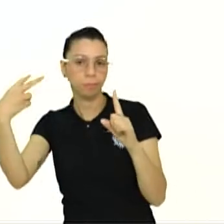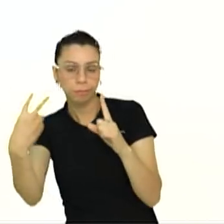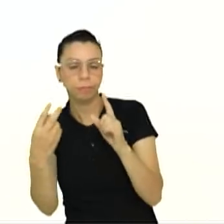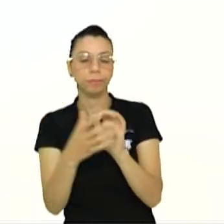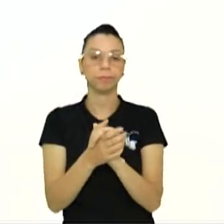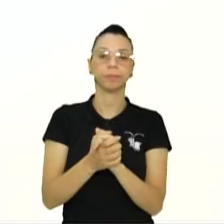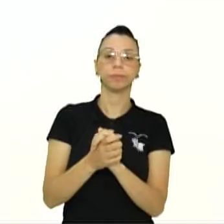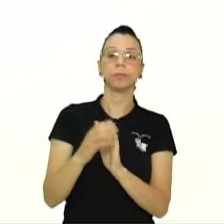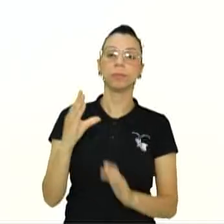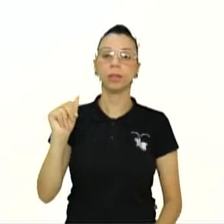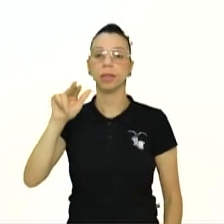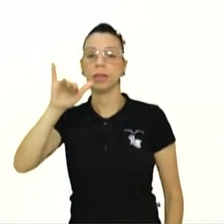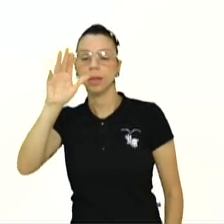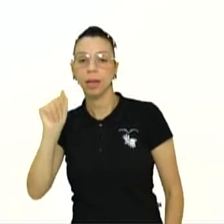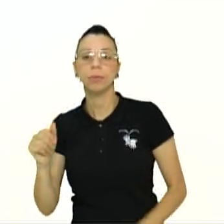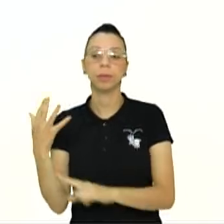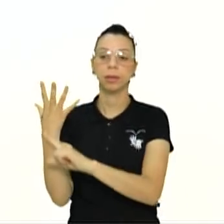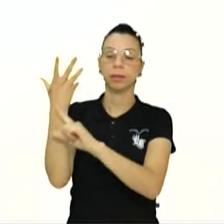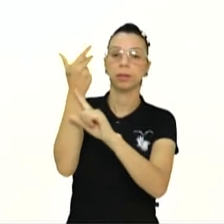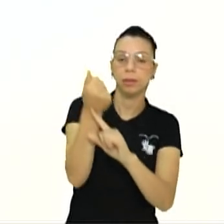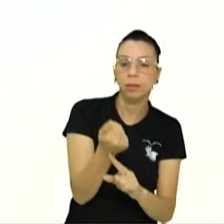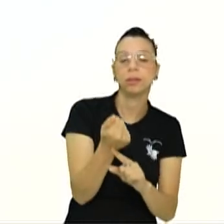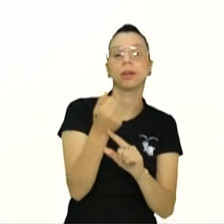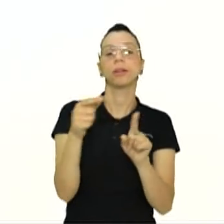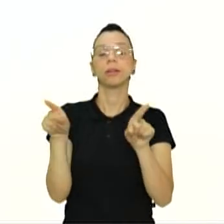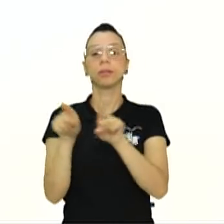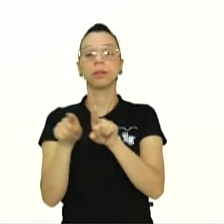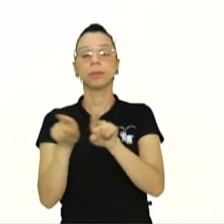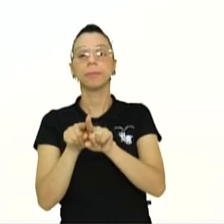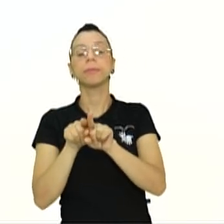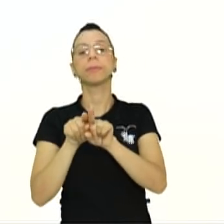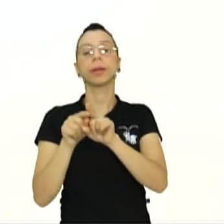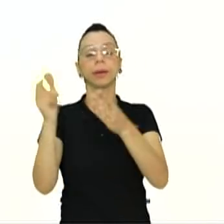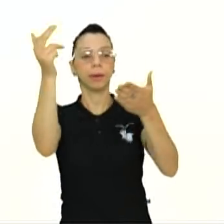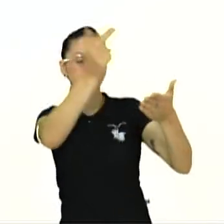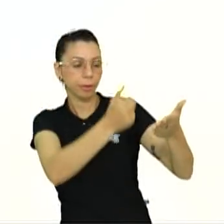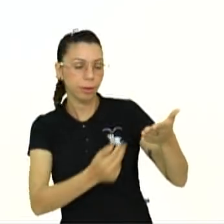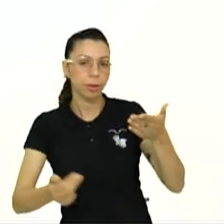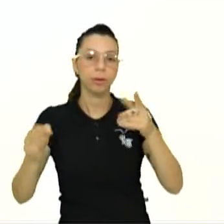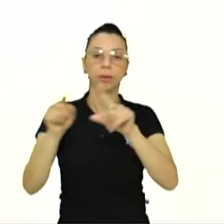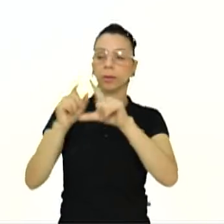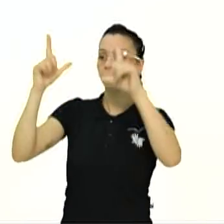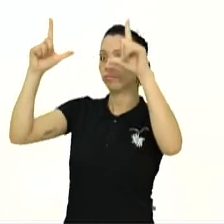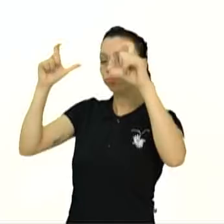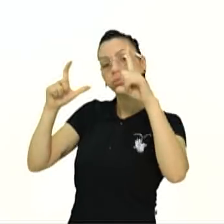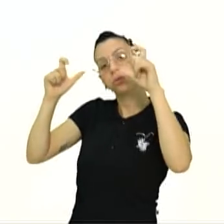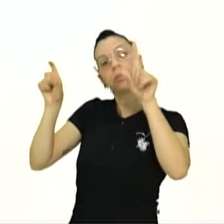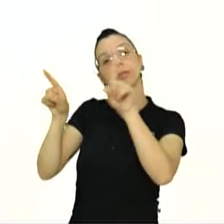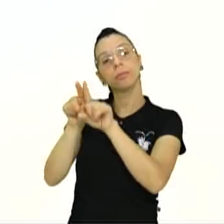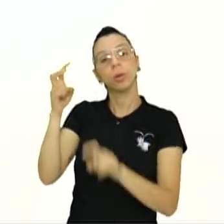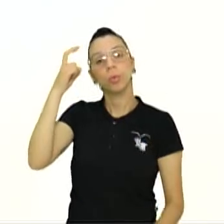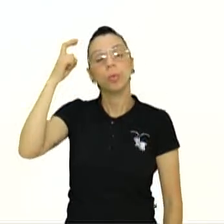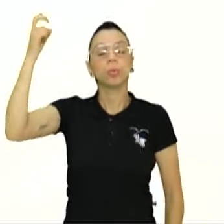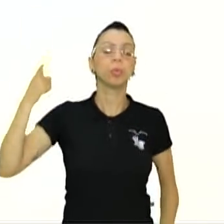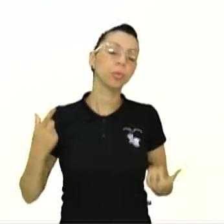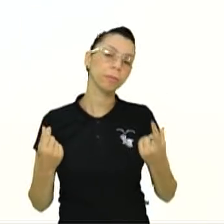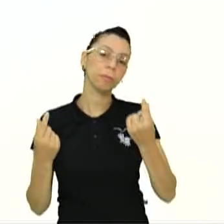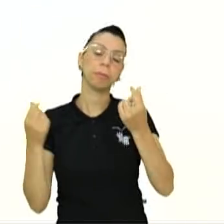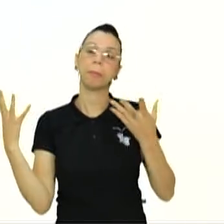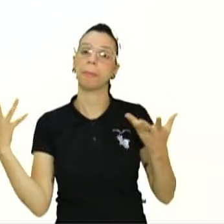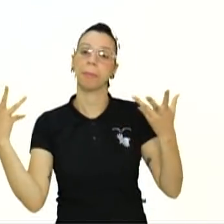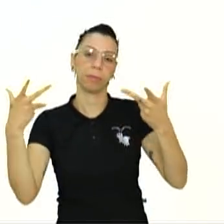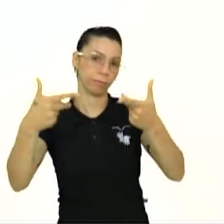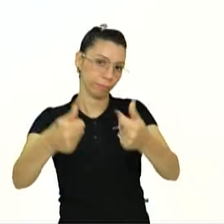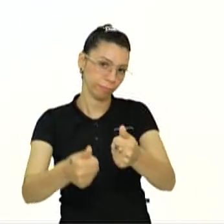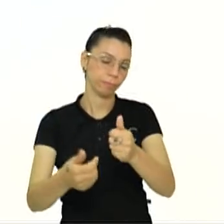cerâmica, artesanatos, artes plásticas, fotografias e sua rica cultura milenar.